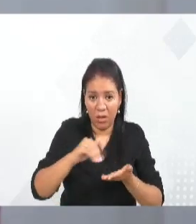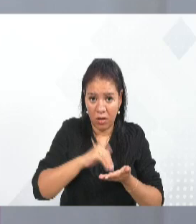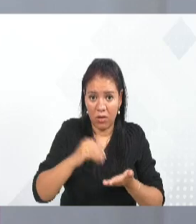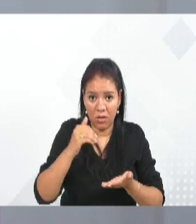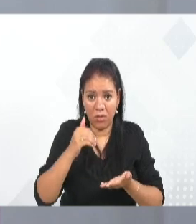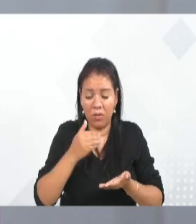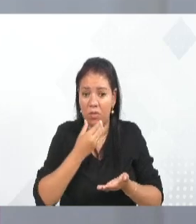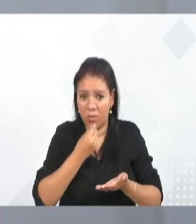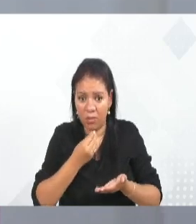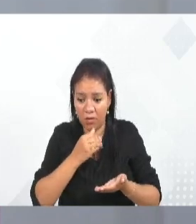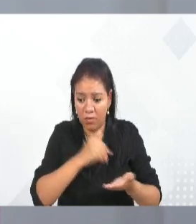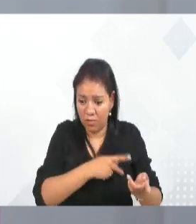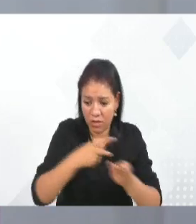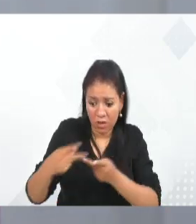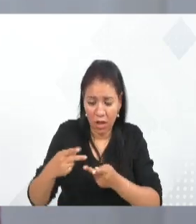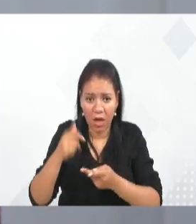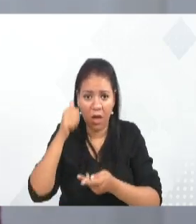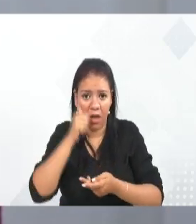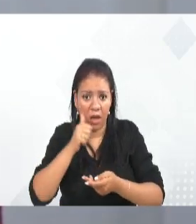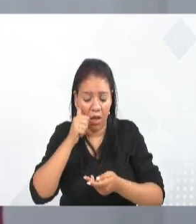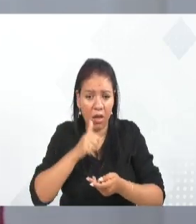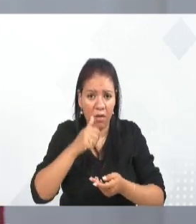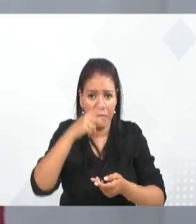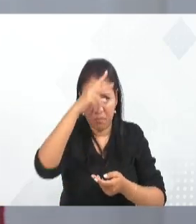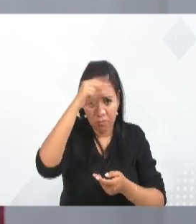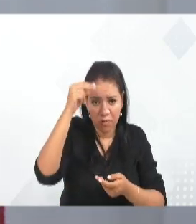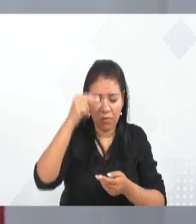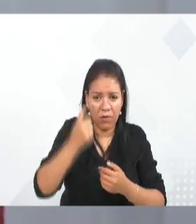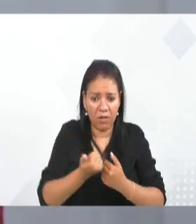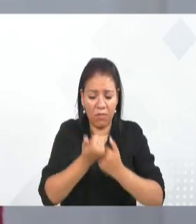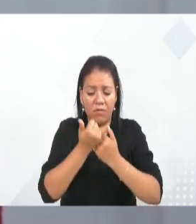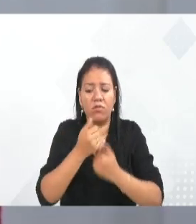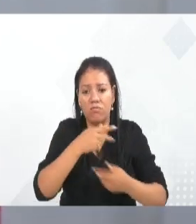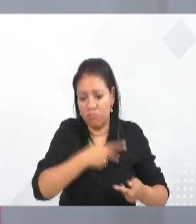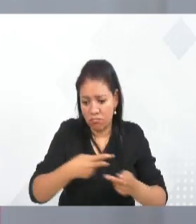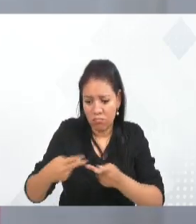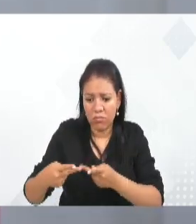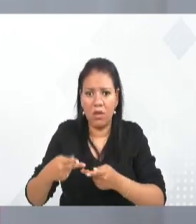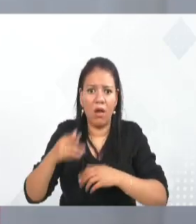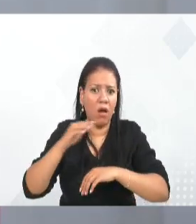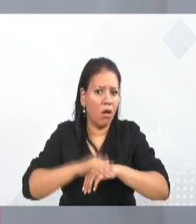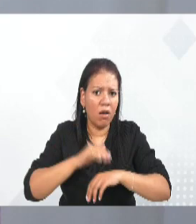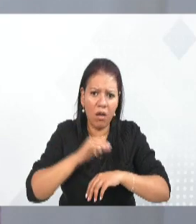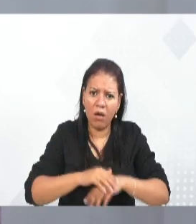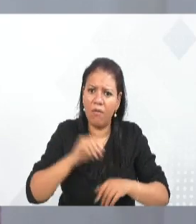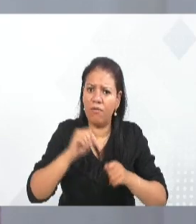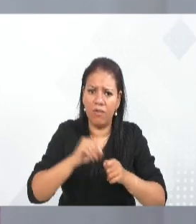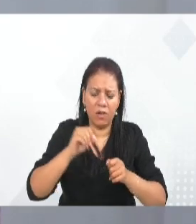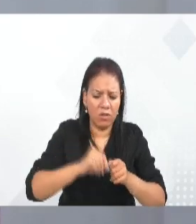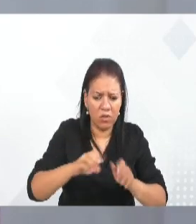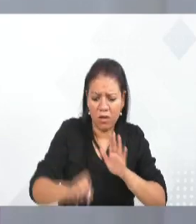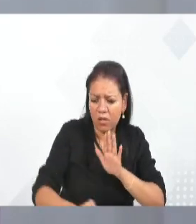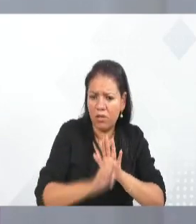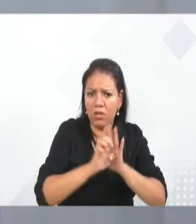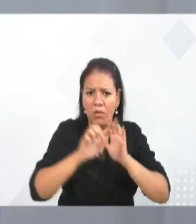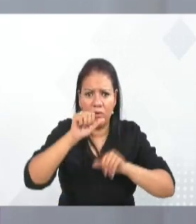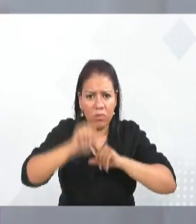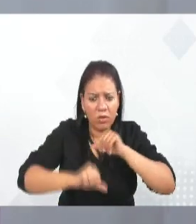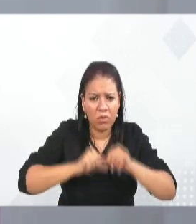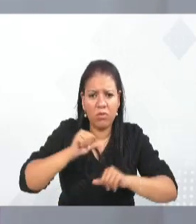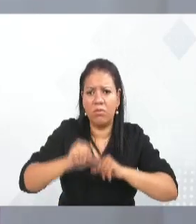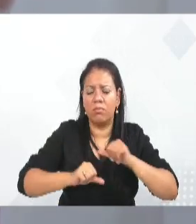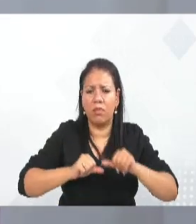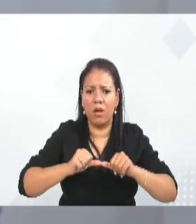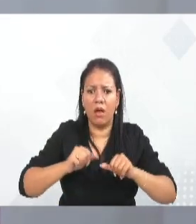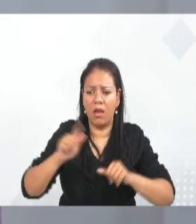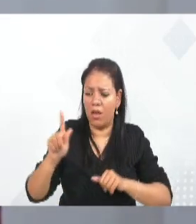vice-prefeita foi visitar mas visitar não basta tem que ter ação tem que fazer tem que fazer um edital tem que chamar tem que transformar inclusive